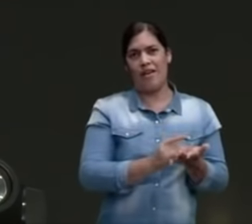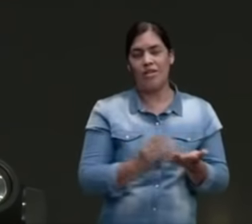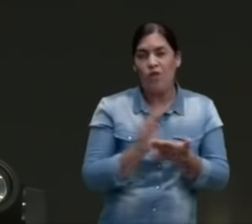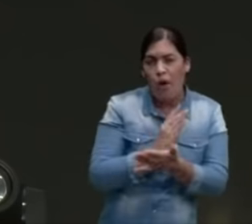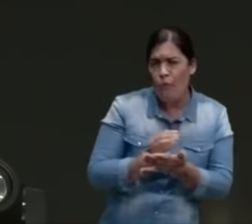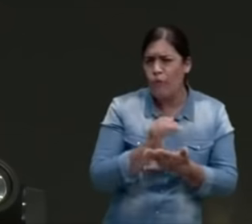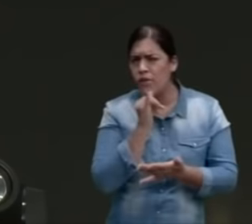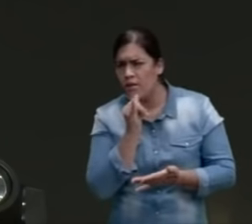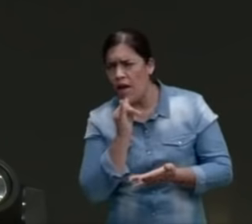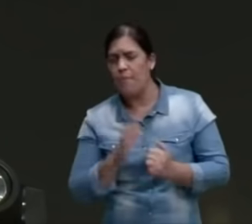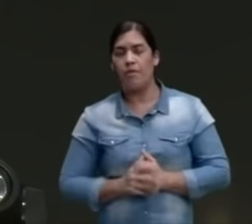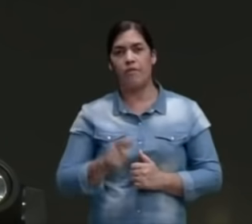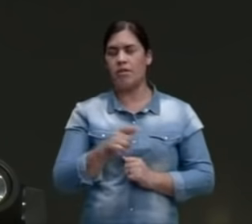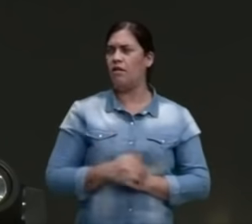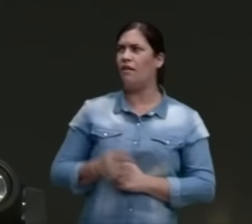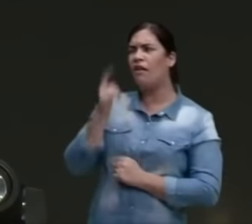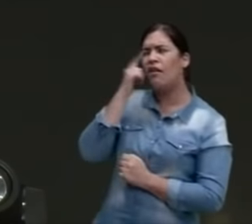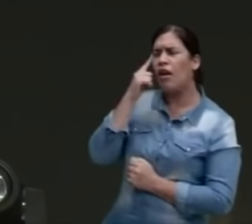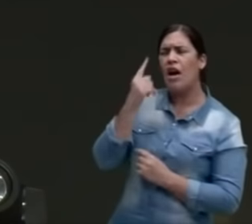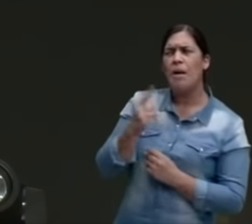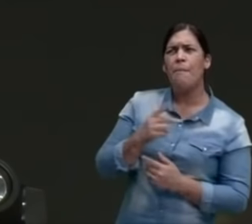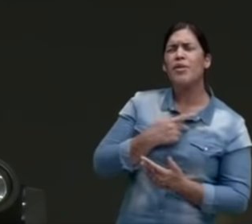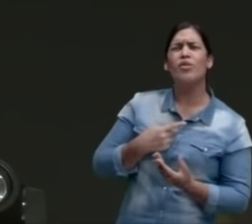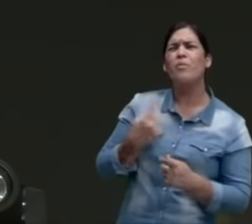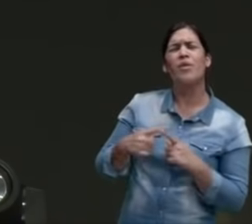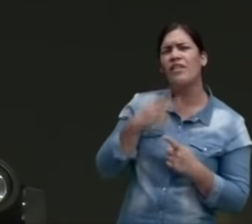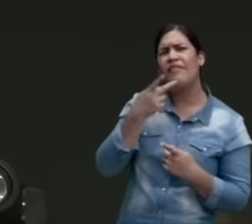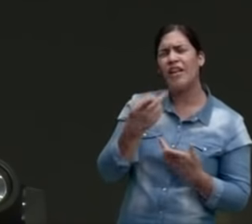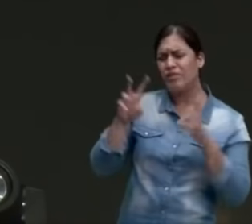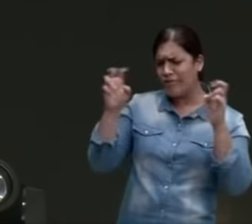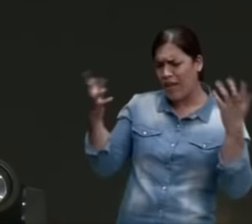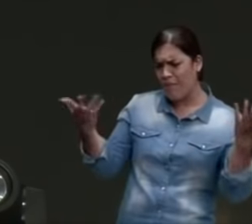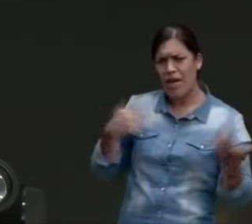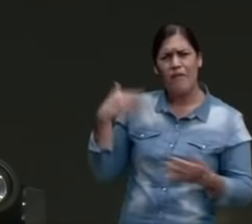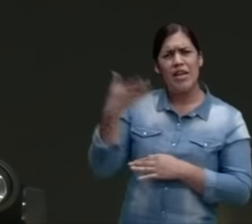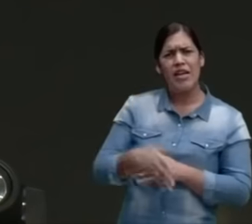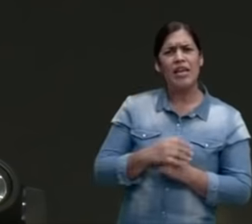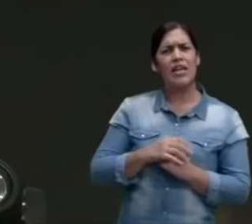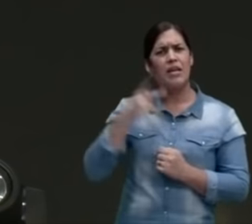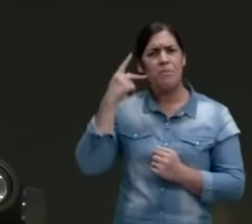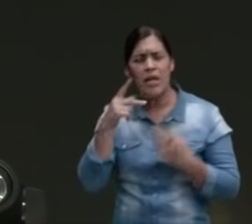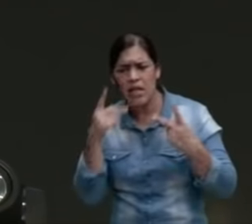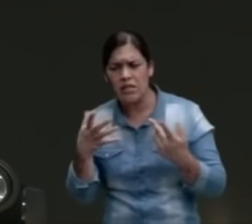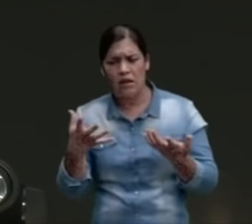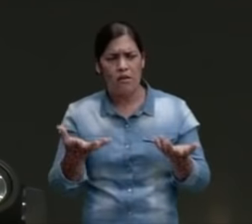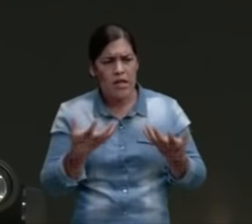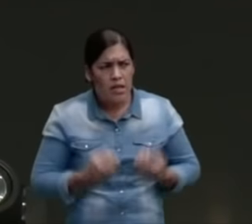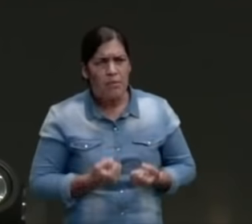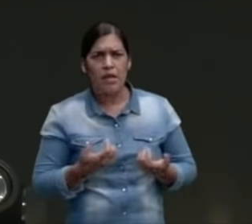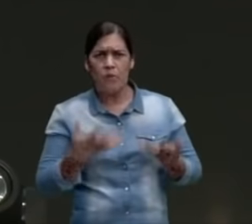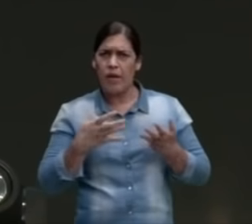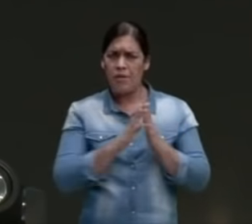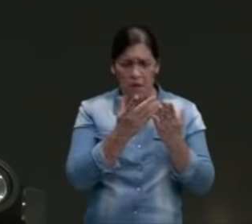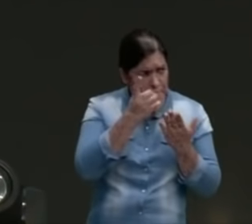exemplos. E talvez você esteja se perguntando, mas pastor, por que você está falando isso, pastor? Eu vim aqui, ouvi uma mensagem, eu quero saber sobre a